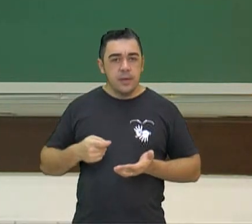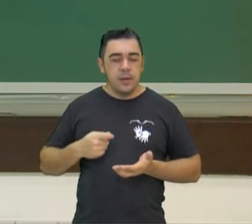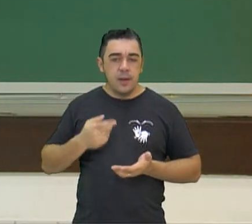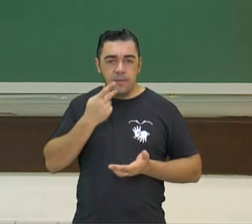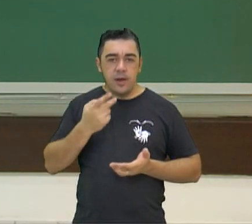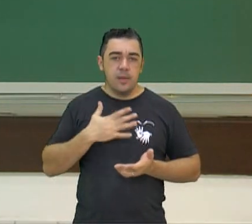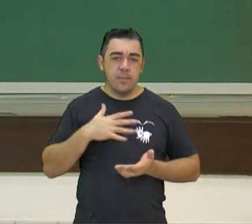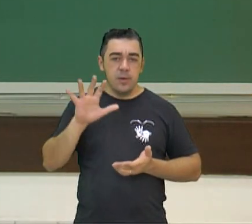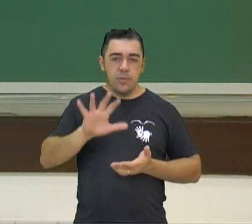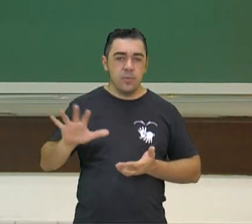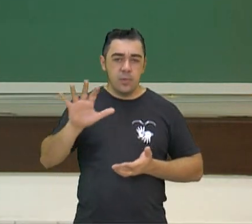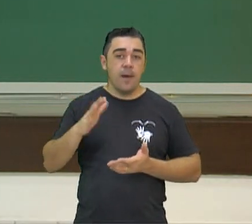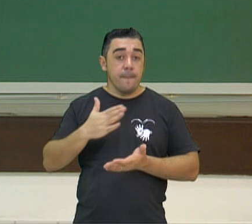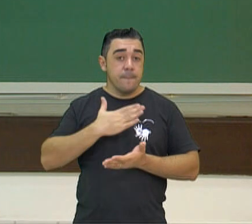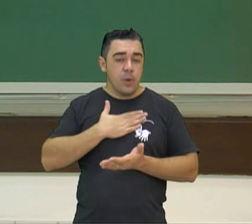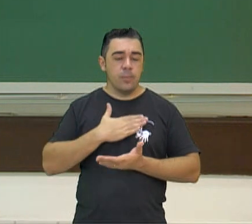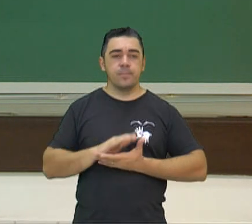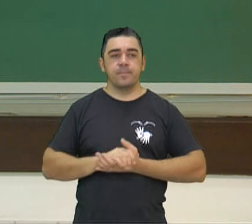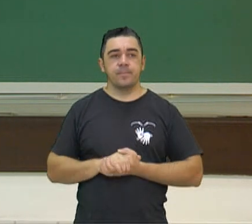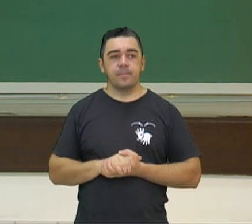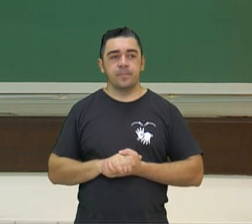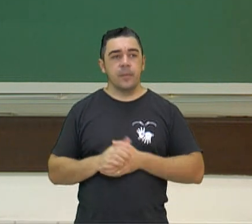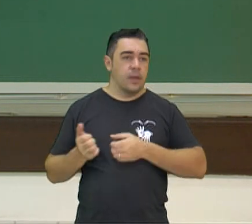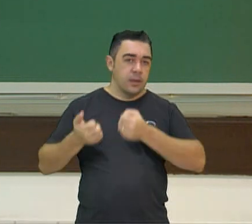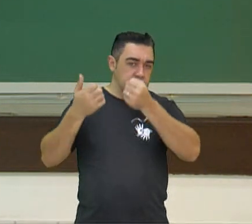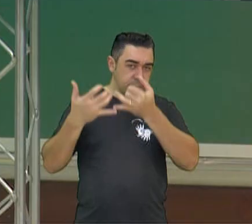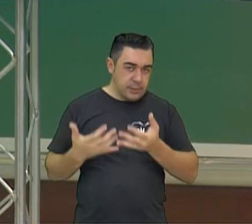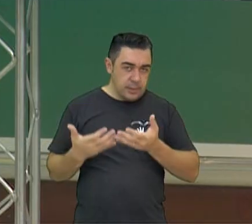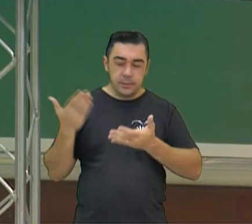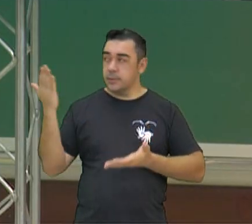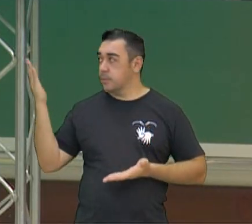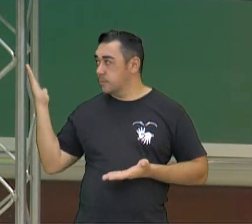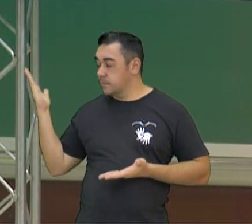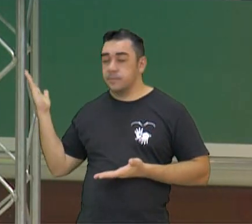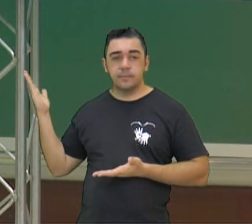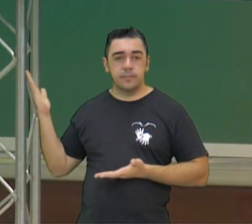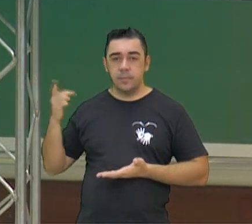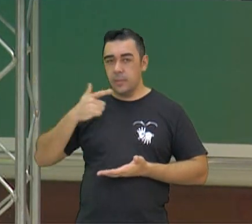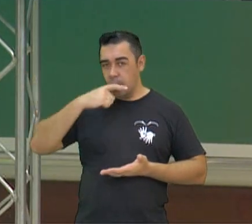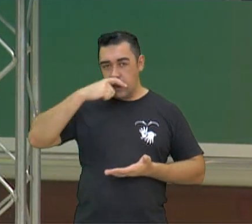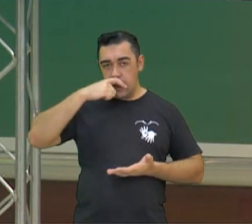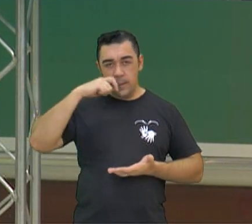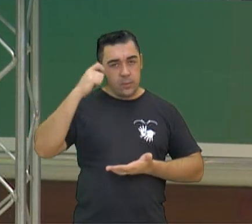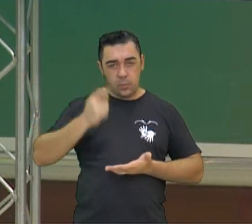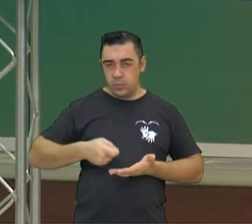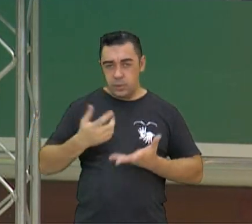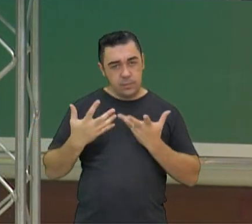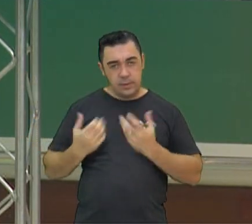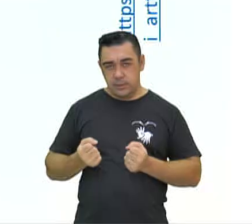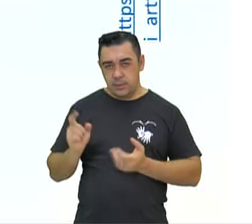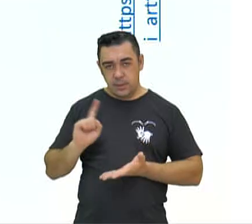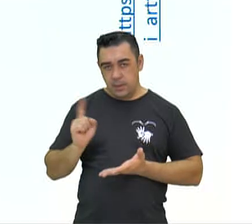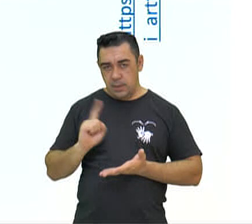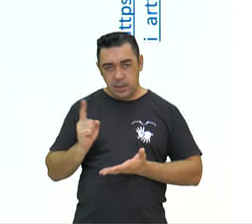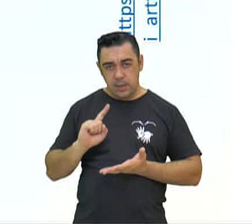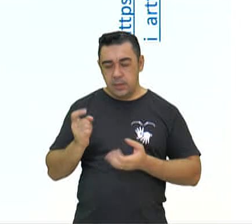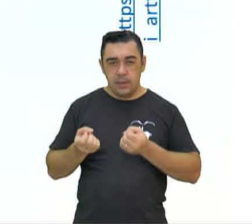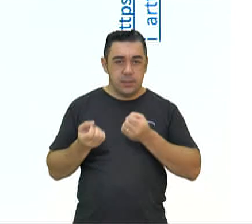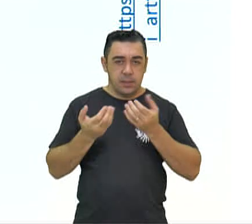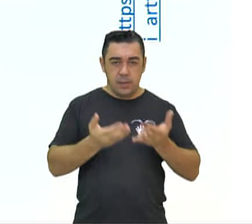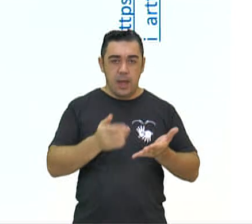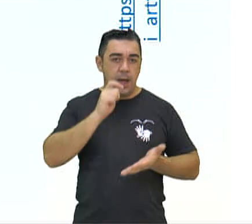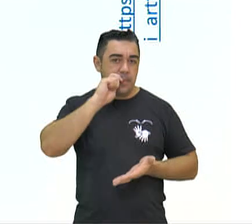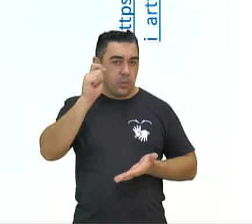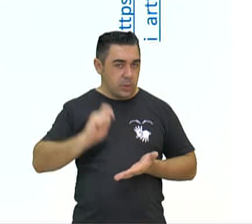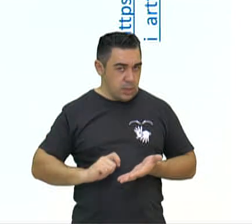território é meu. O que eu acabei de explicar para vocês é isso, né? A Rússia não vai aceitar que se entregue isto para